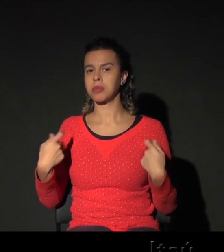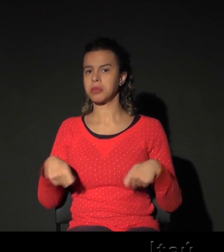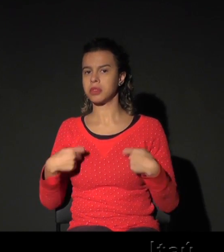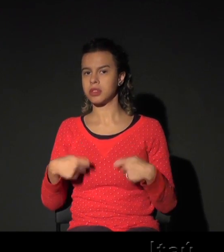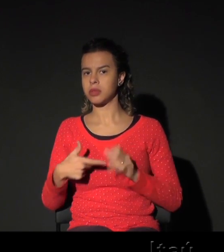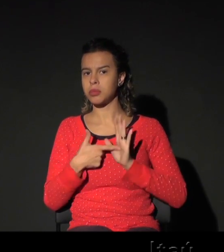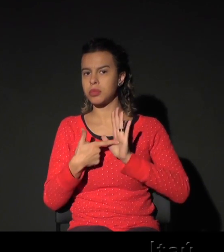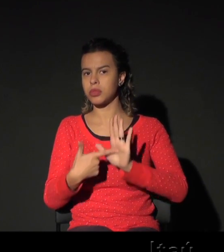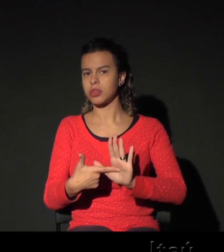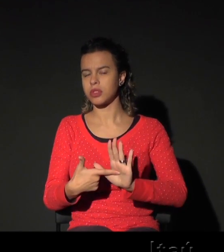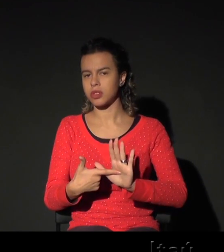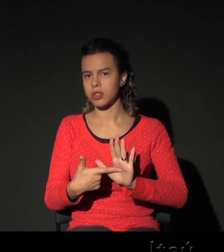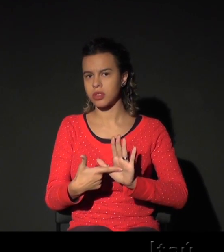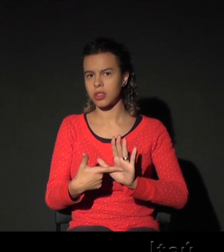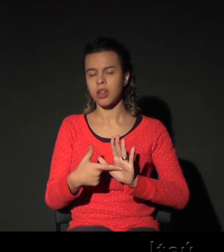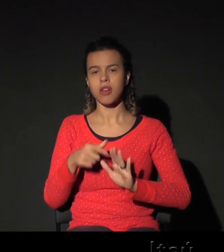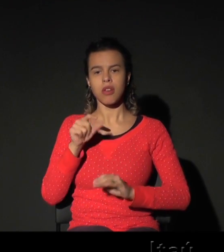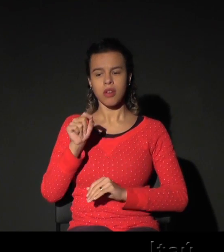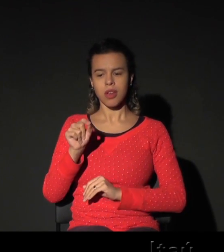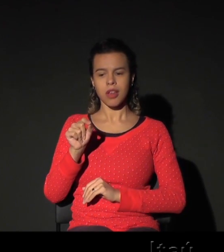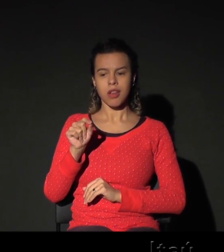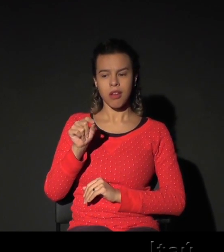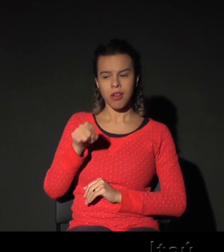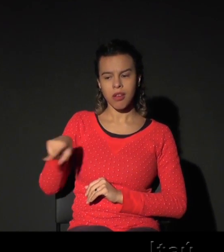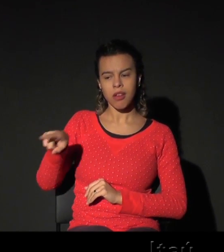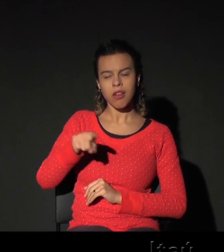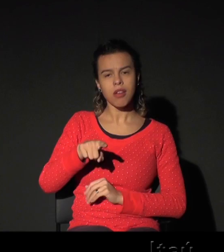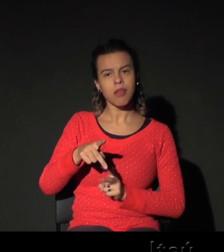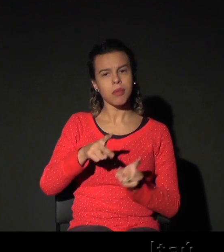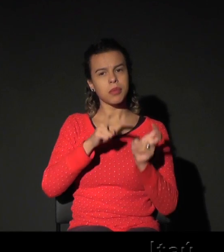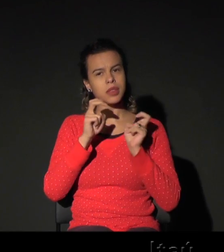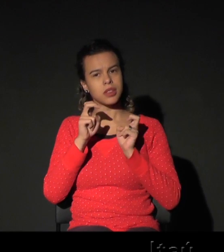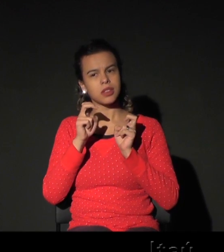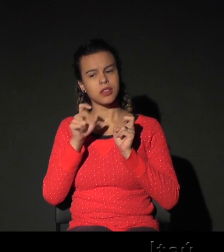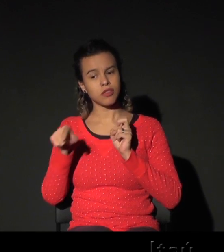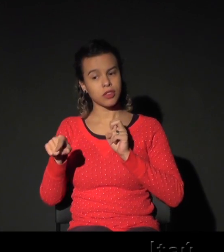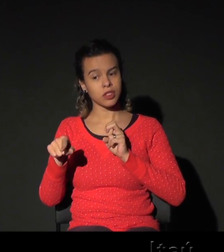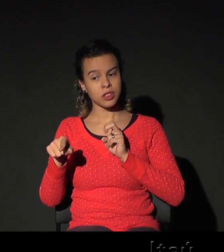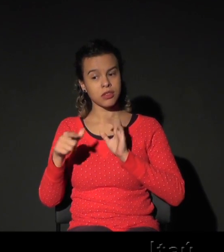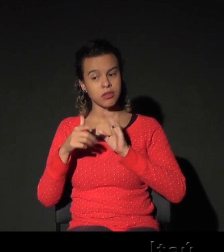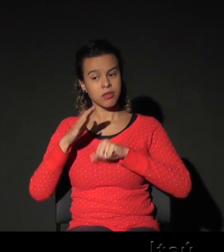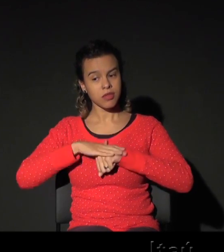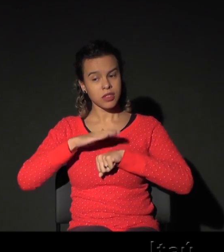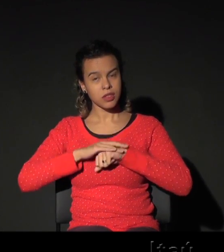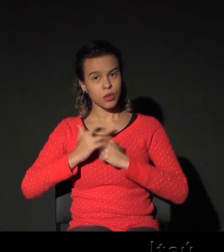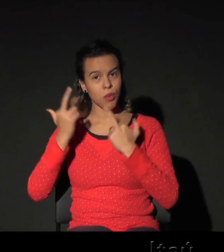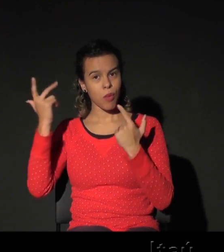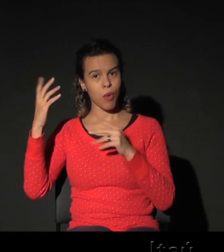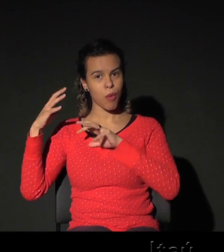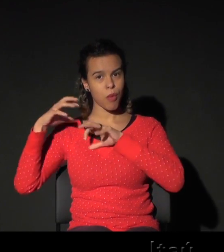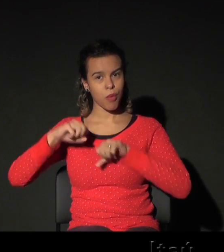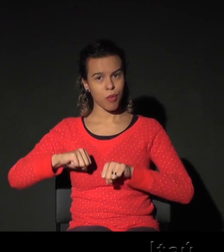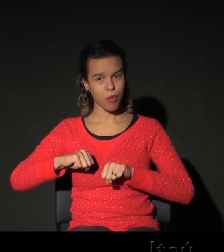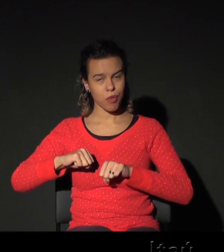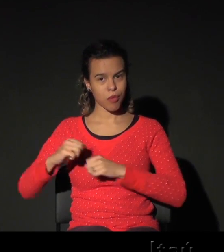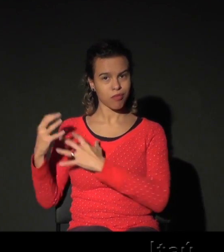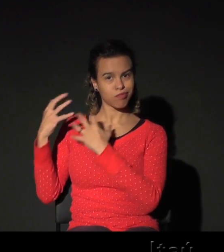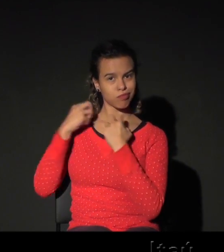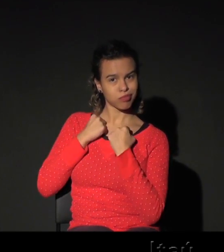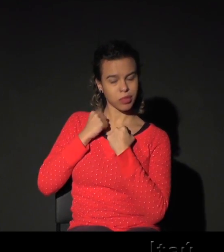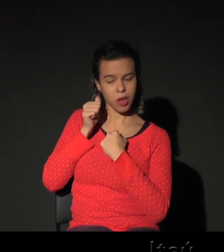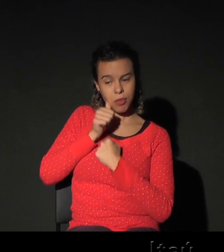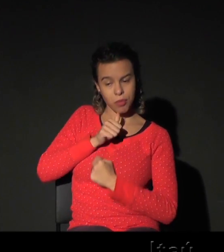se mostrasse isso para que eles pudessem observar que eles estavam assumindo esse papel e e a